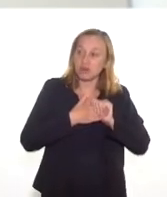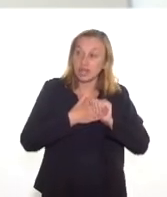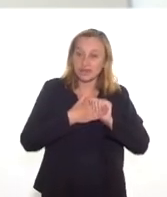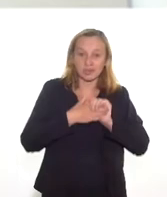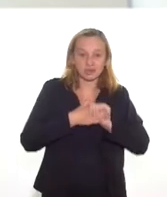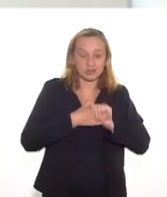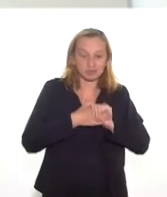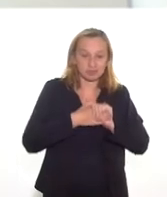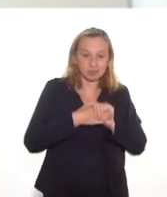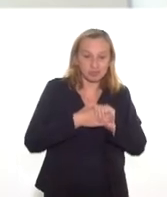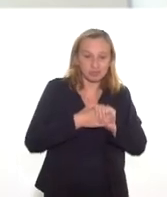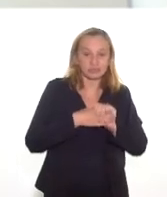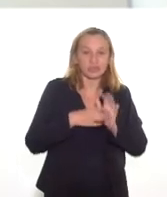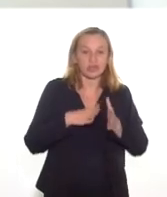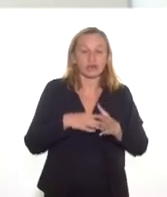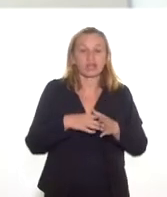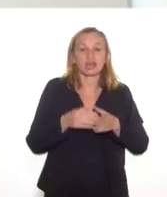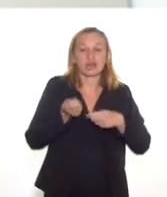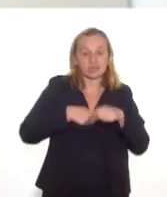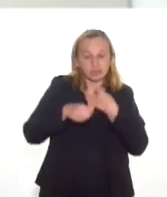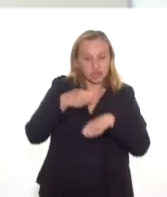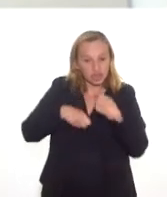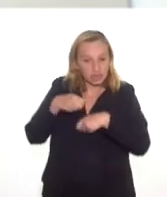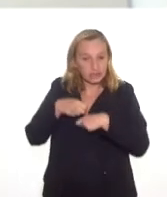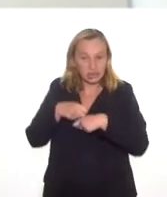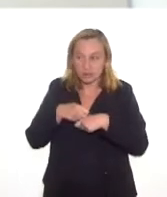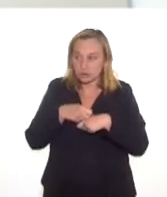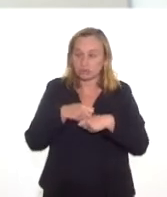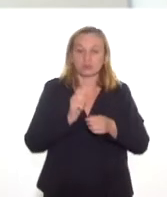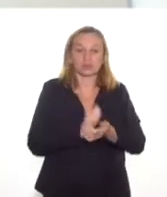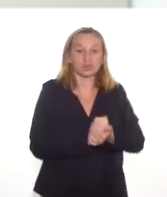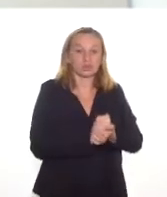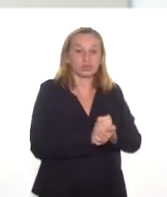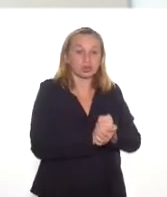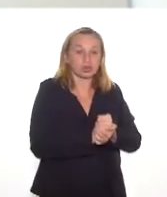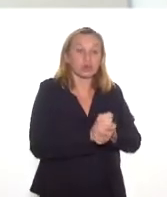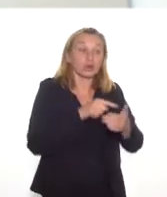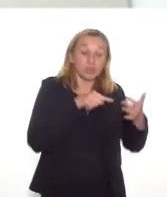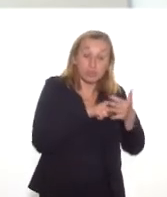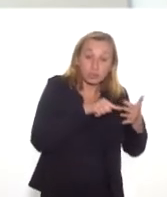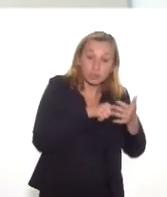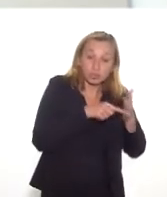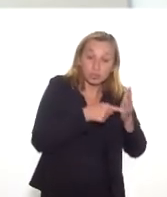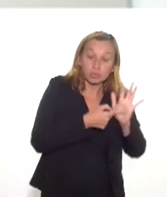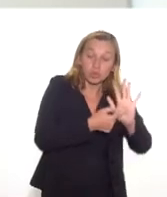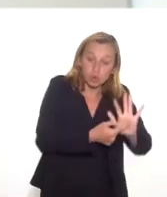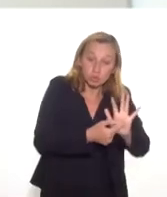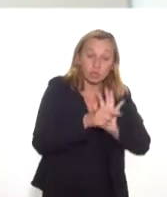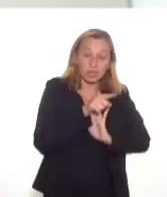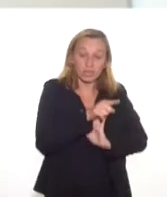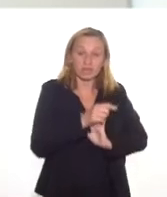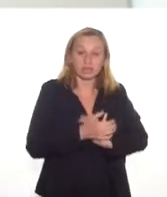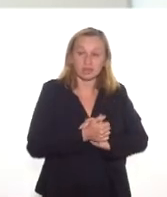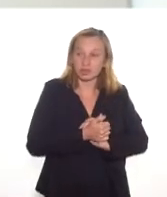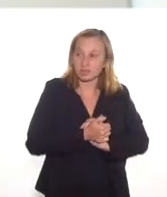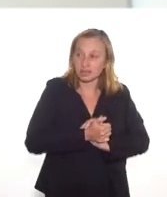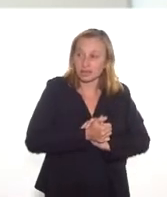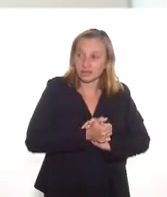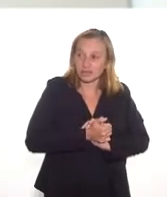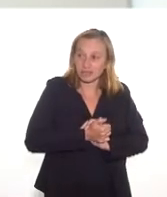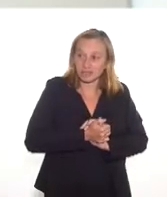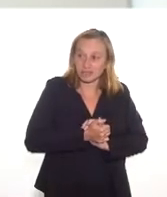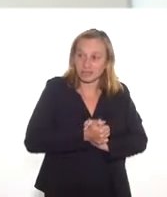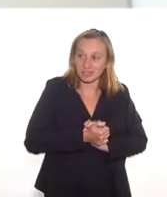comunidade da universidade, com a administração, que colocou que esse é um dos, né, dos